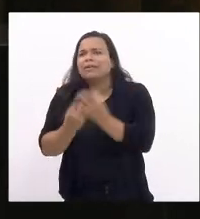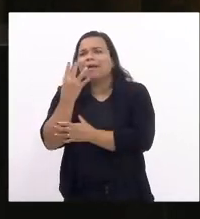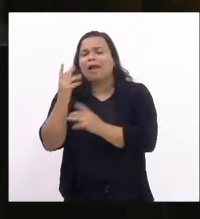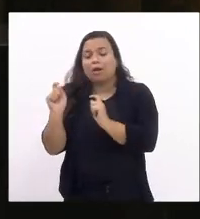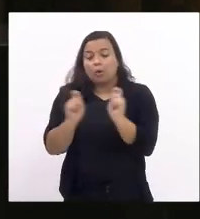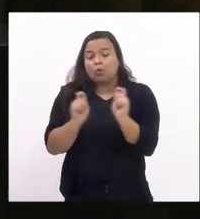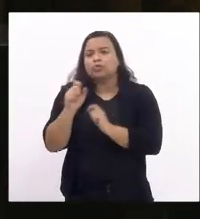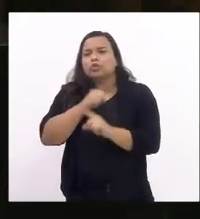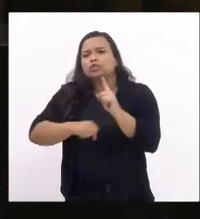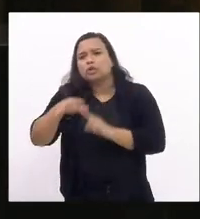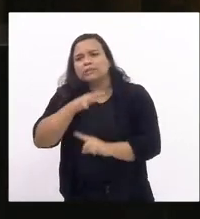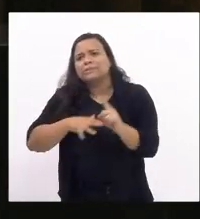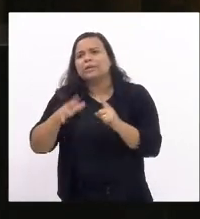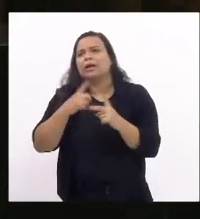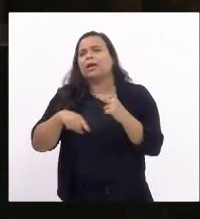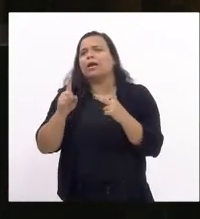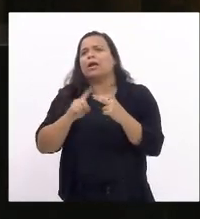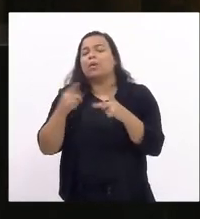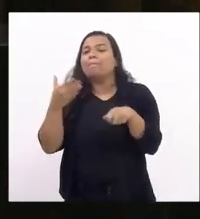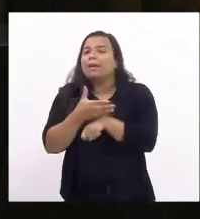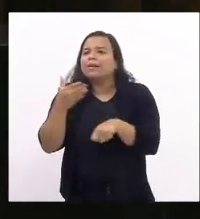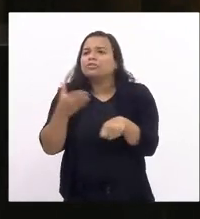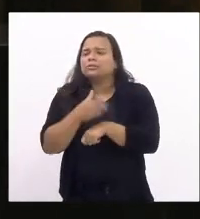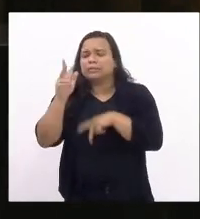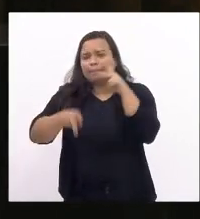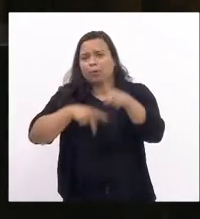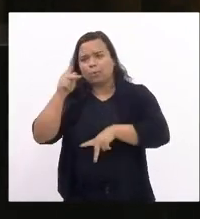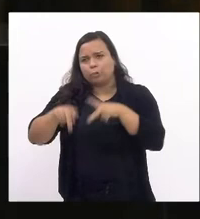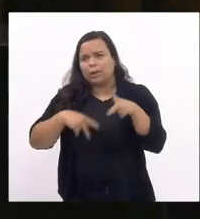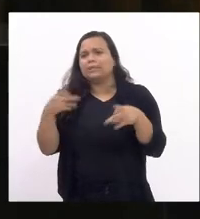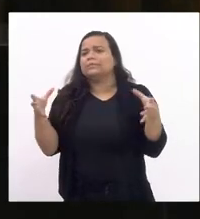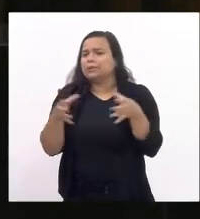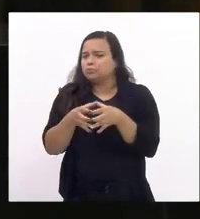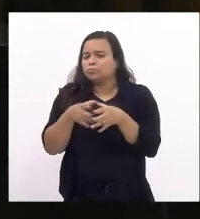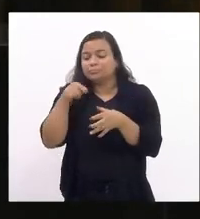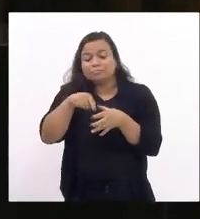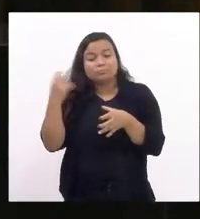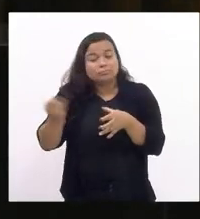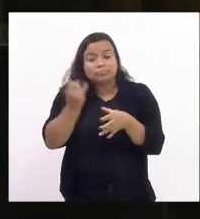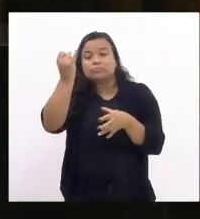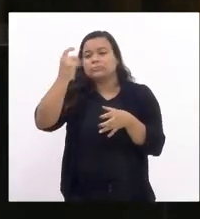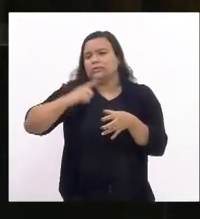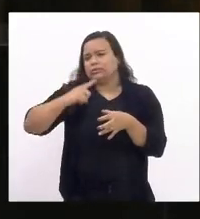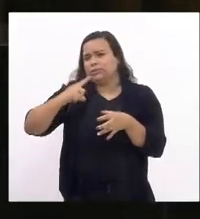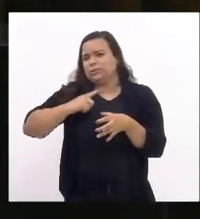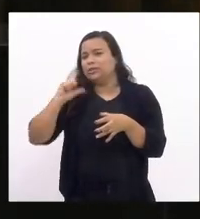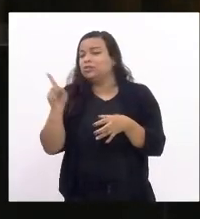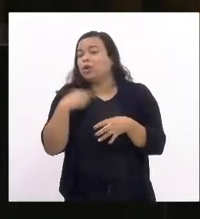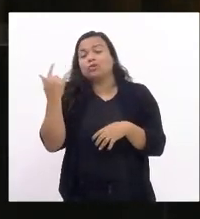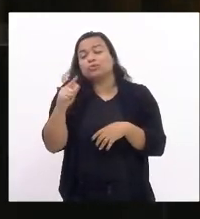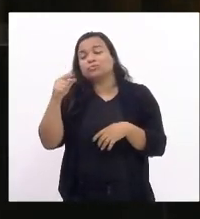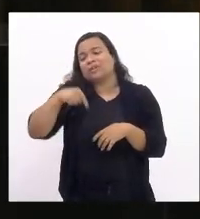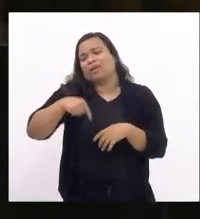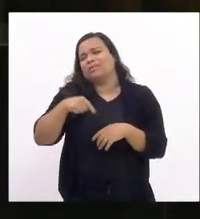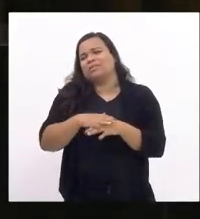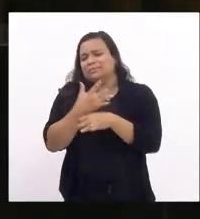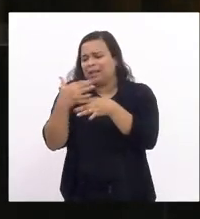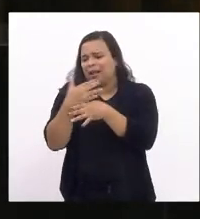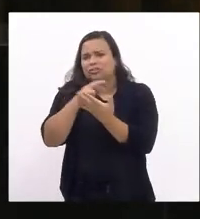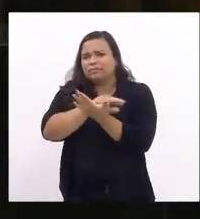controle social e participação popular. Isso é fundamental, isso não temos em muitas das